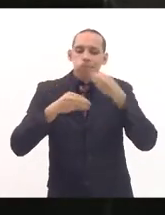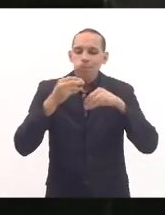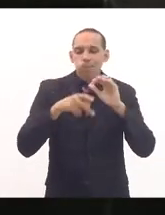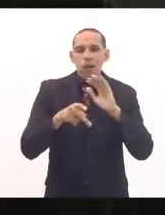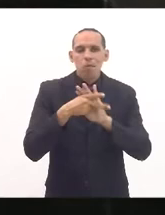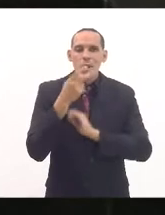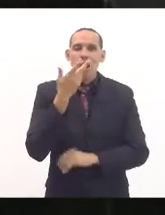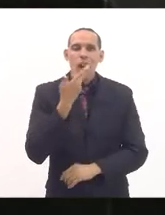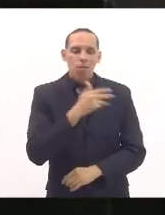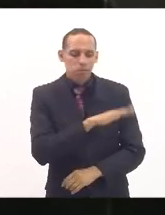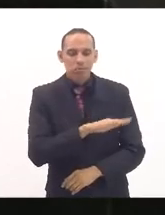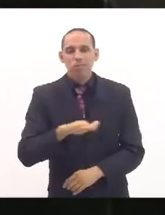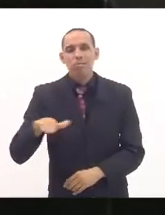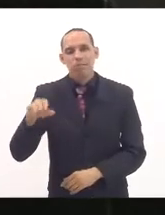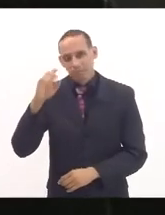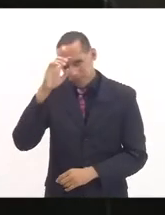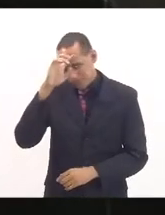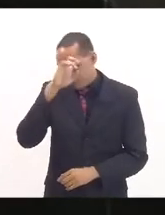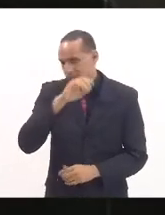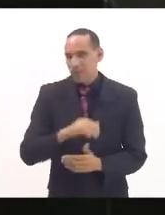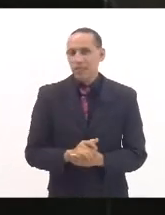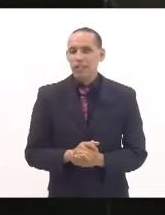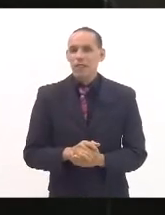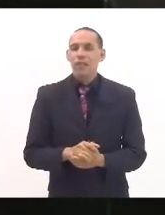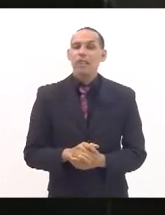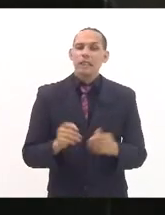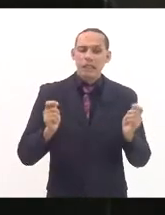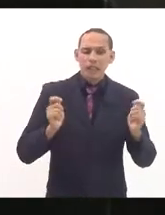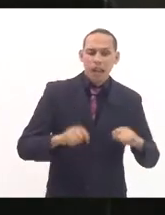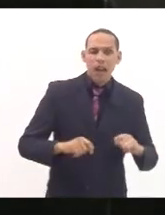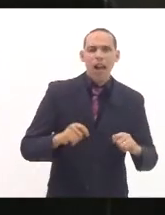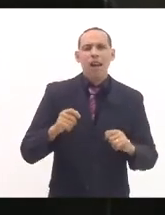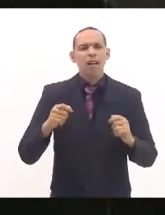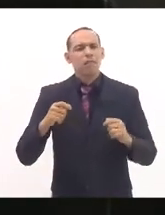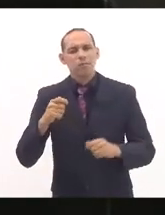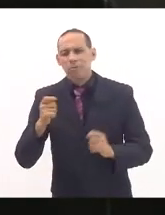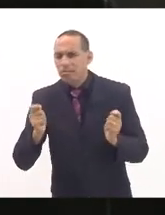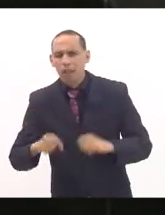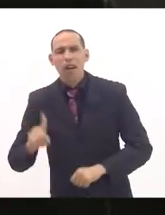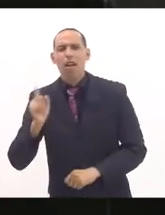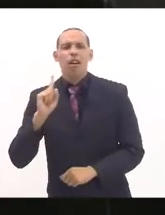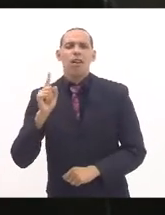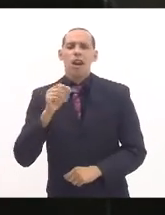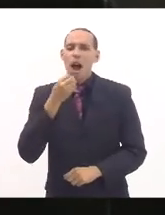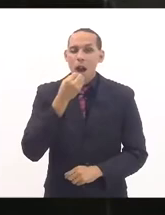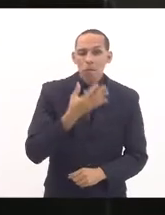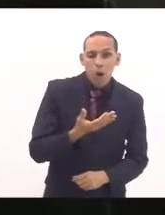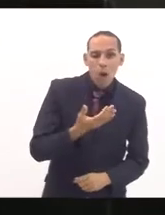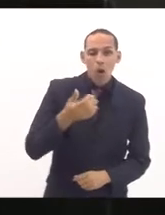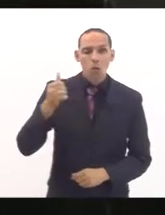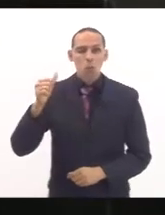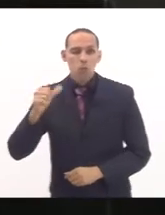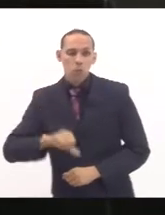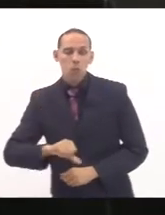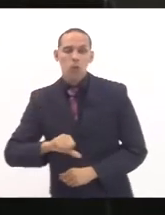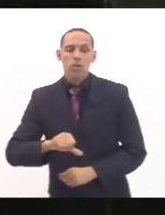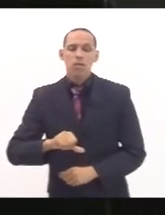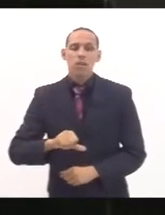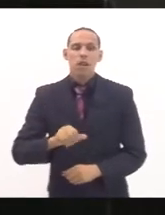crianças, em relação ao que é possível e o que não é possível, em relação a